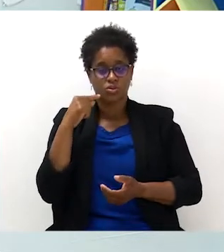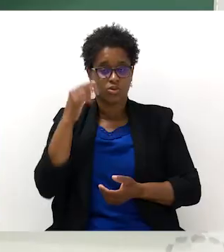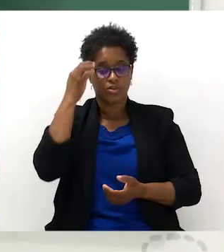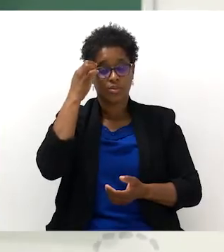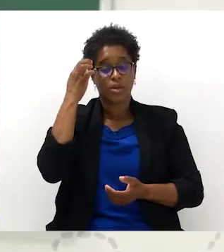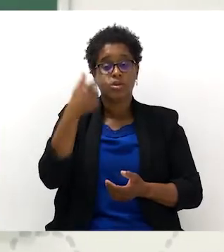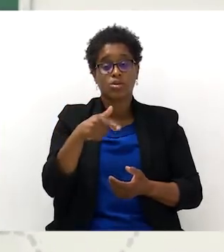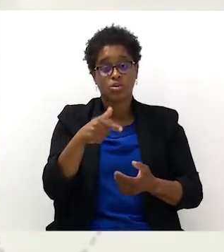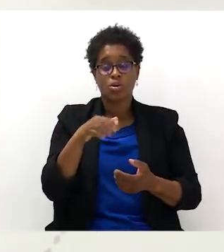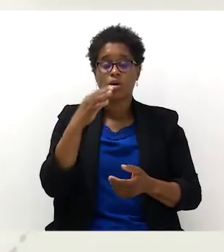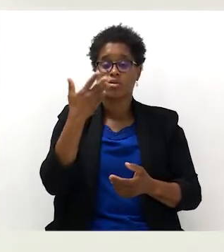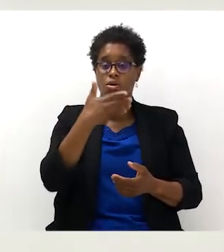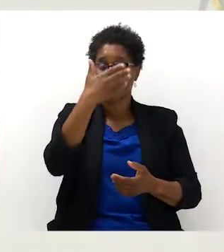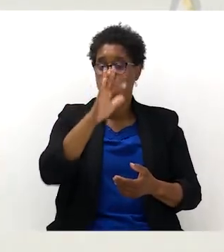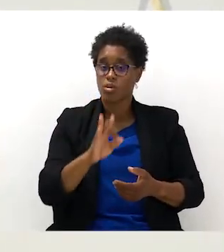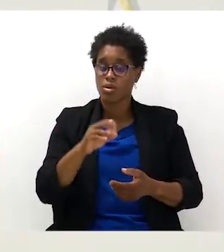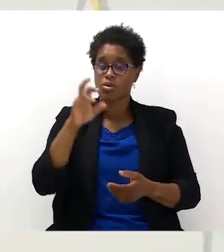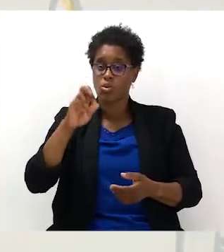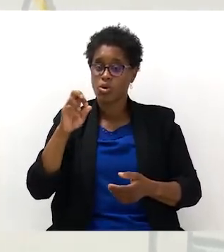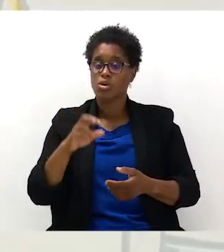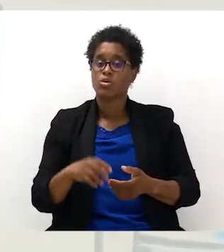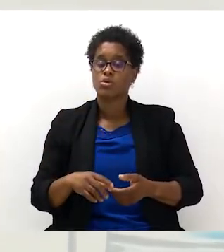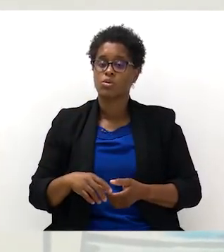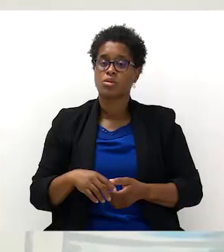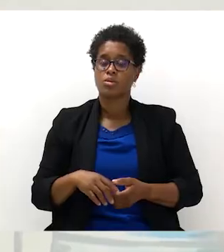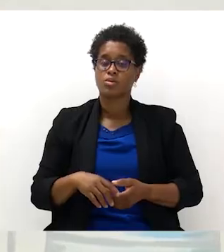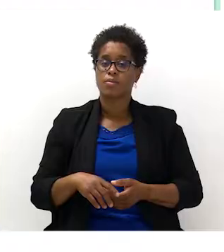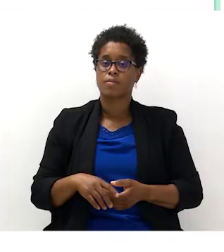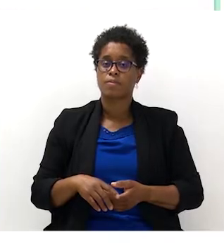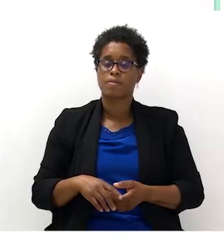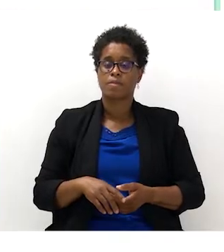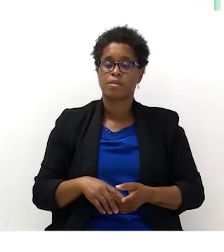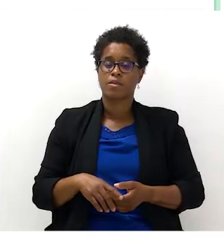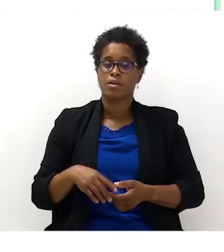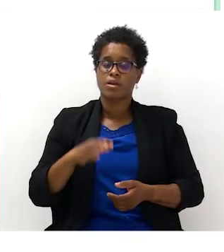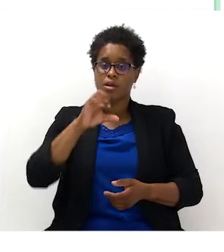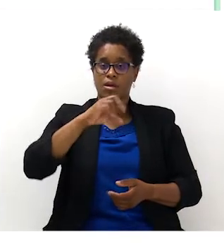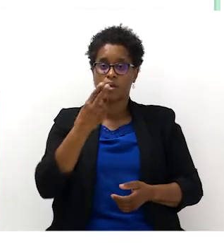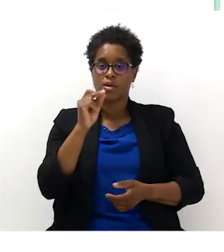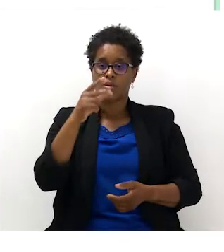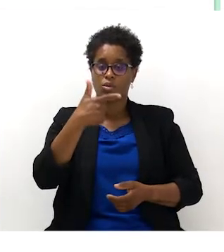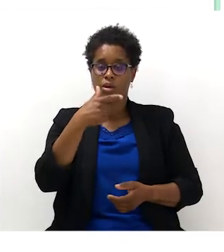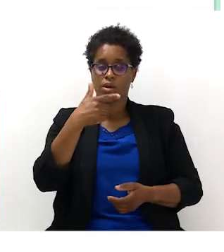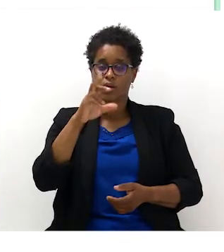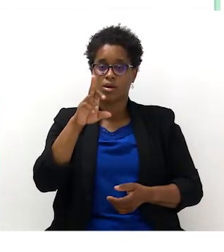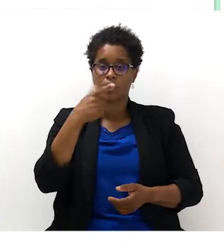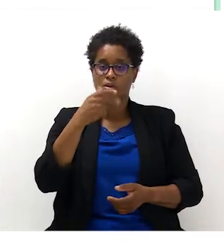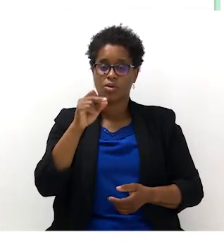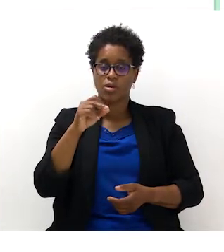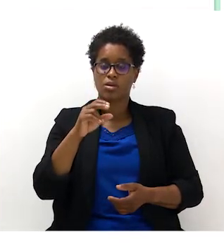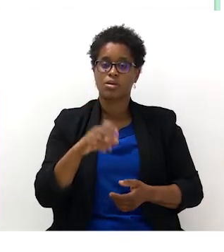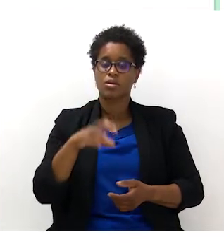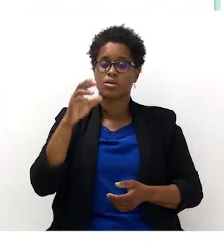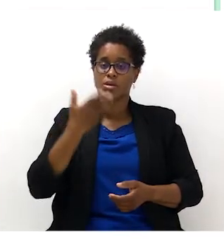Então, significa que a quarta parte de 8 é quanto? A quarta parte de 8 é 2, ou